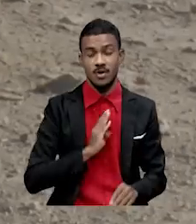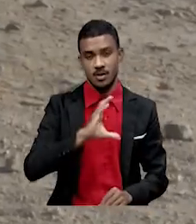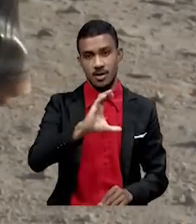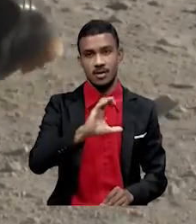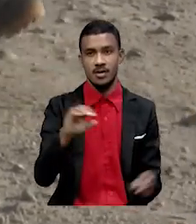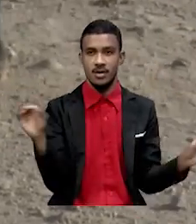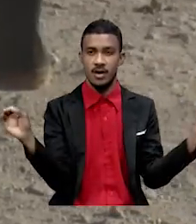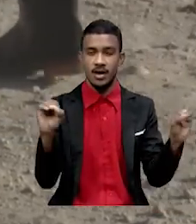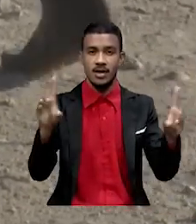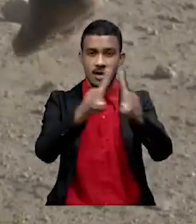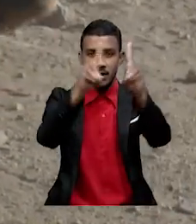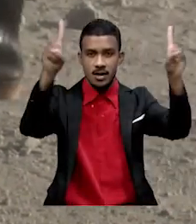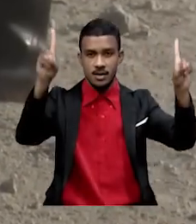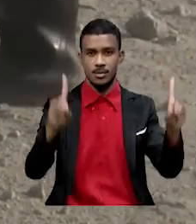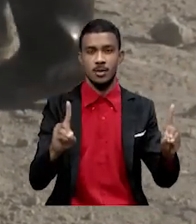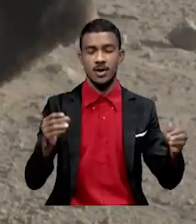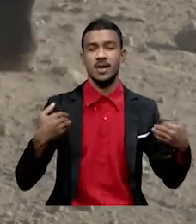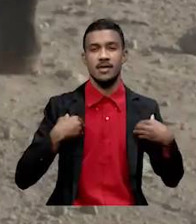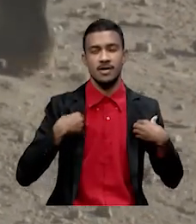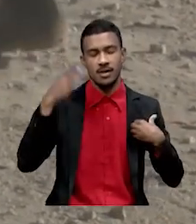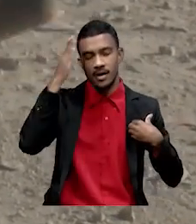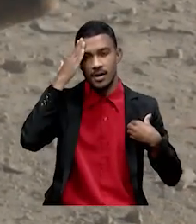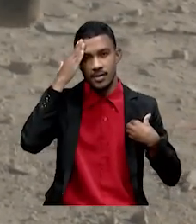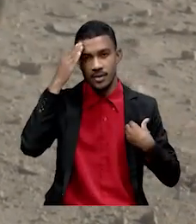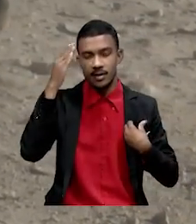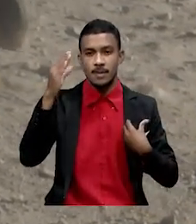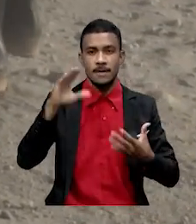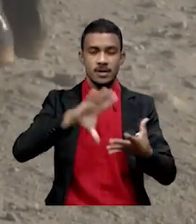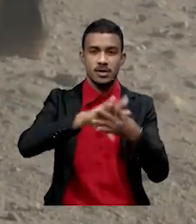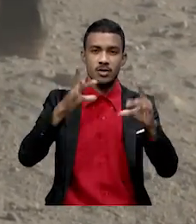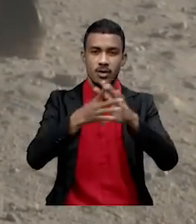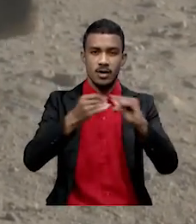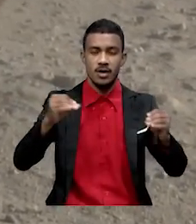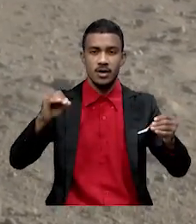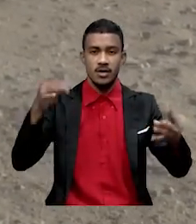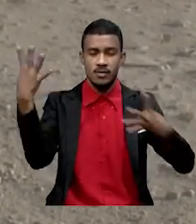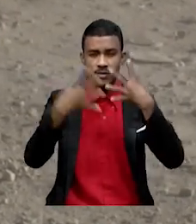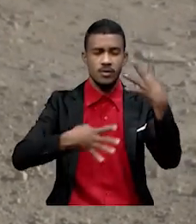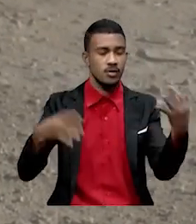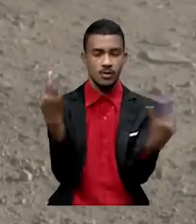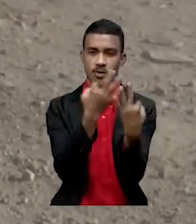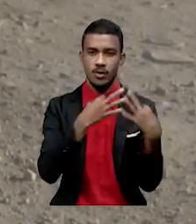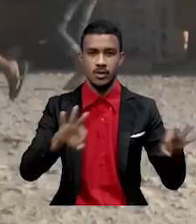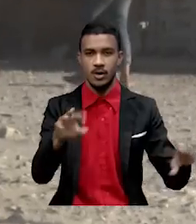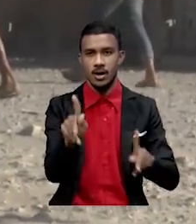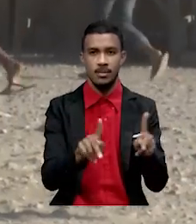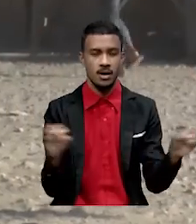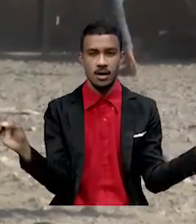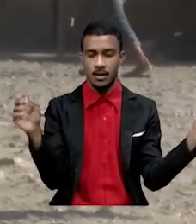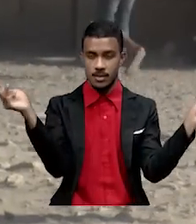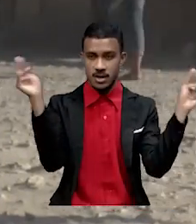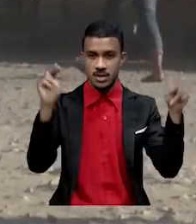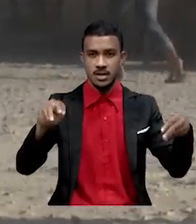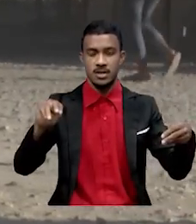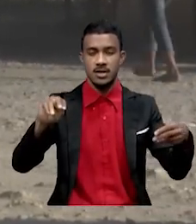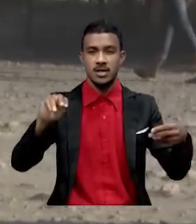Laia diploma, ia de experiência fununian. Funu remata ona, emela precisa ona experiência